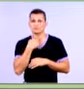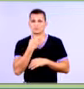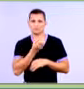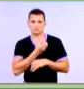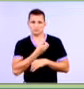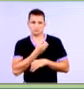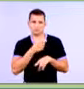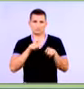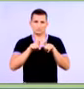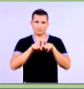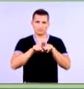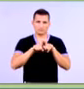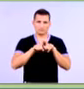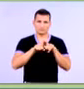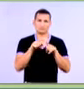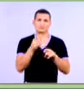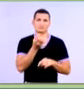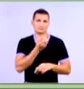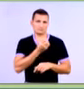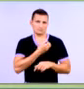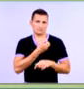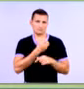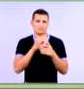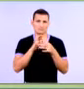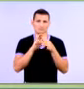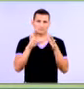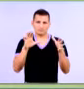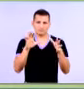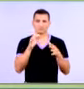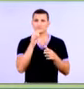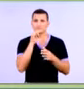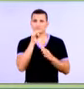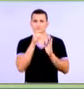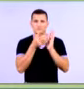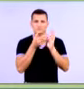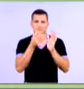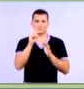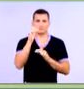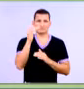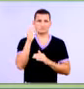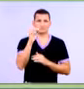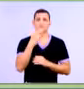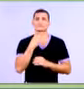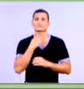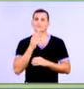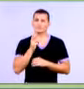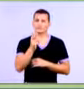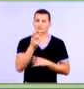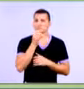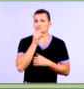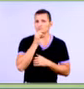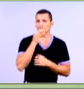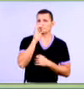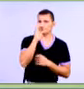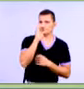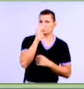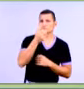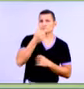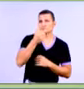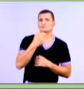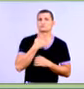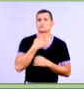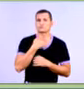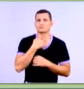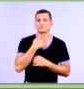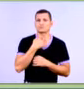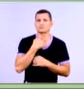dos disponíveis. Então, para mim retirar o aço, eu não posso continuar falando que o 0 é o primeiro ocupado. Quem que vai ser o primeiro